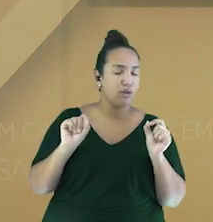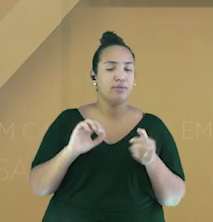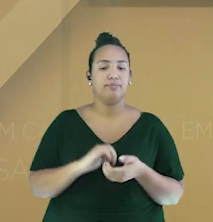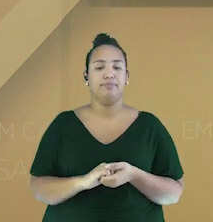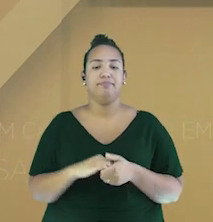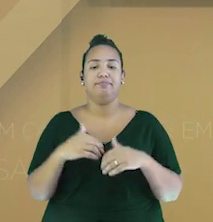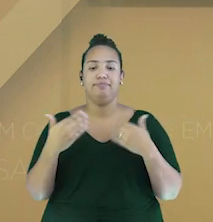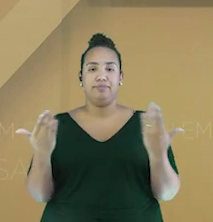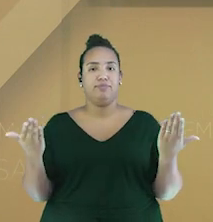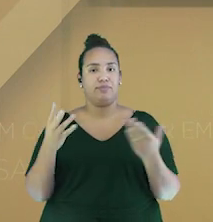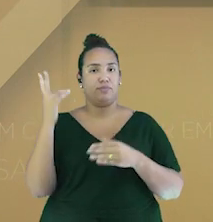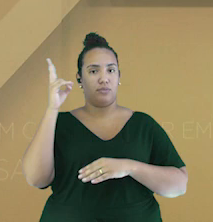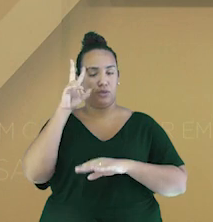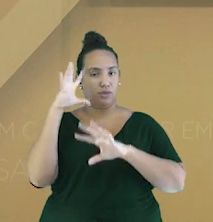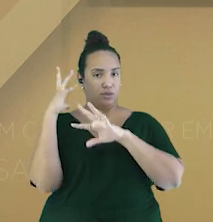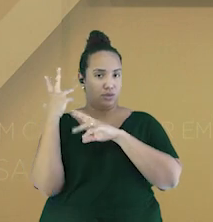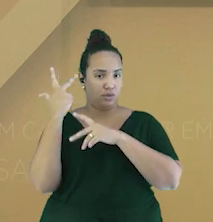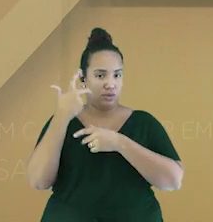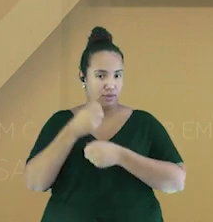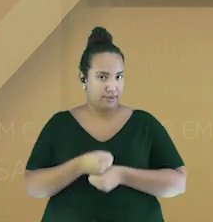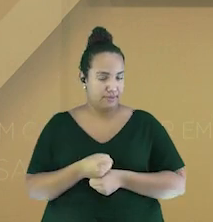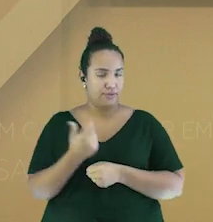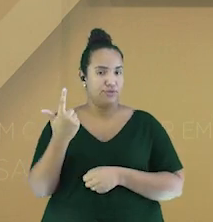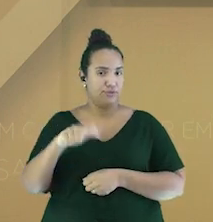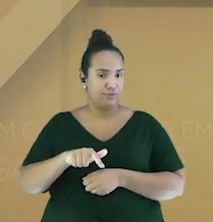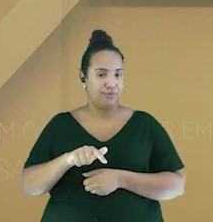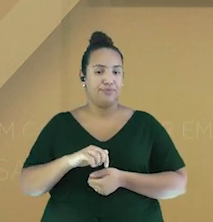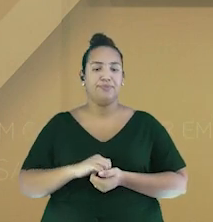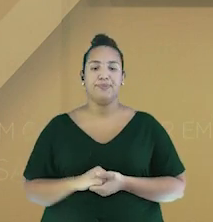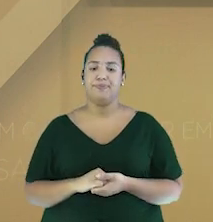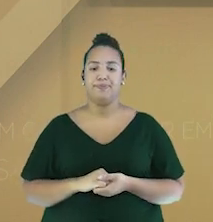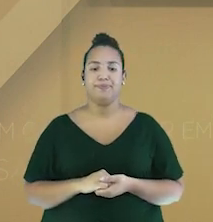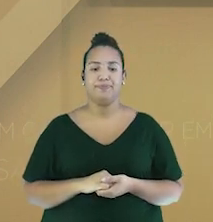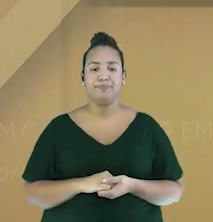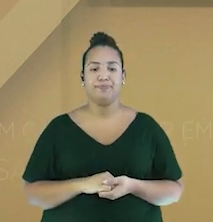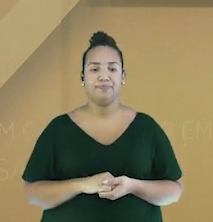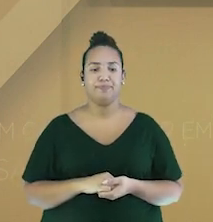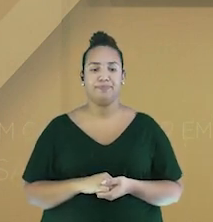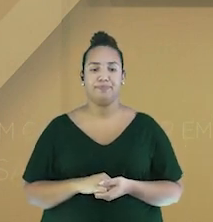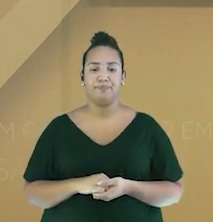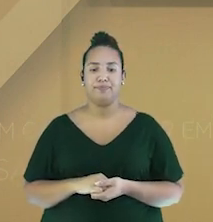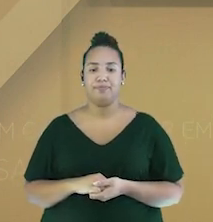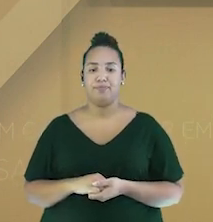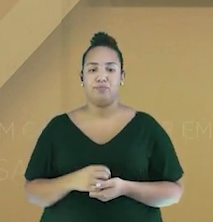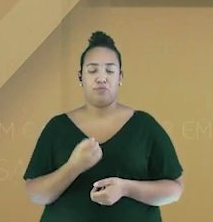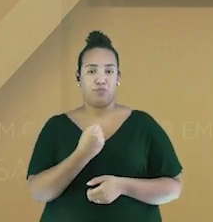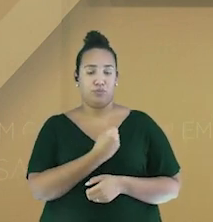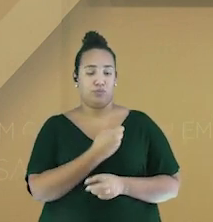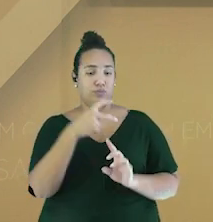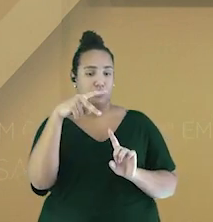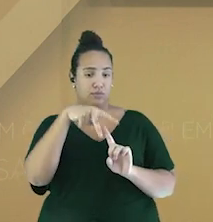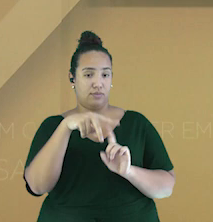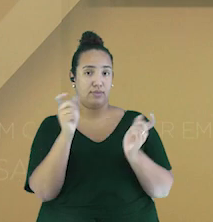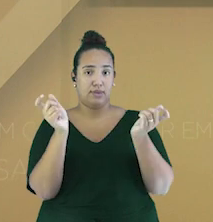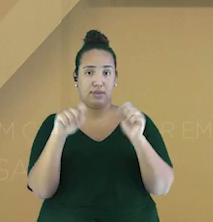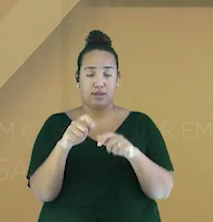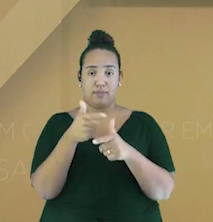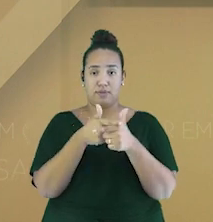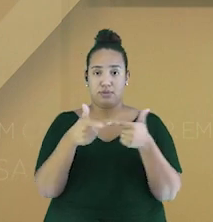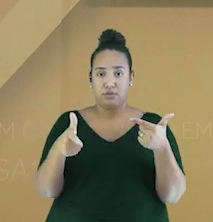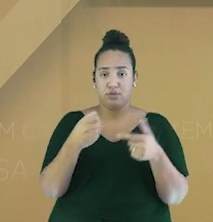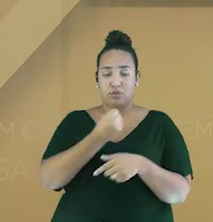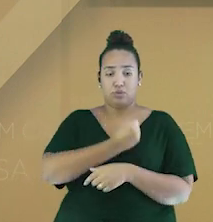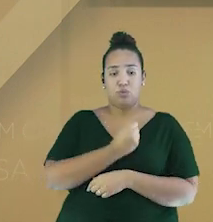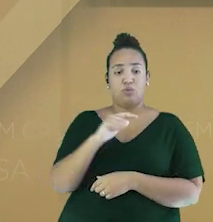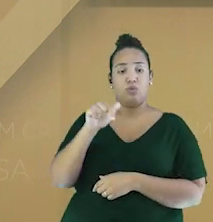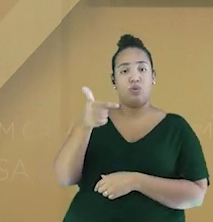vamos relembrar e depois voltamos na pergunta de José. Um número natural será divisor de outro se